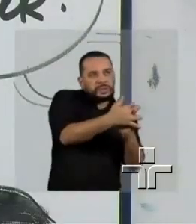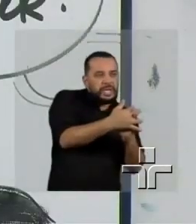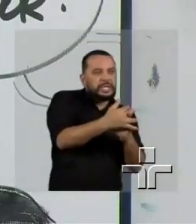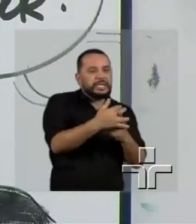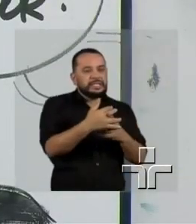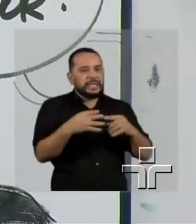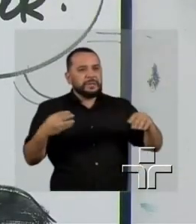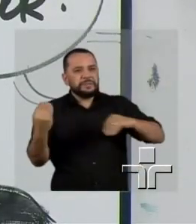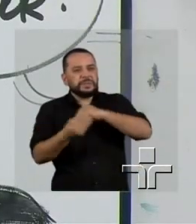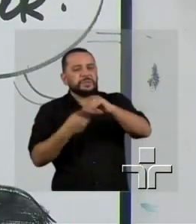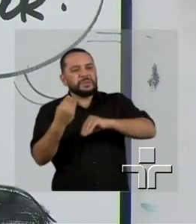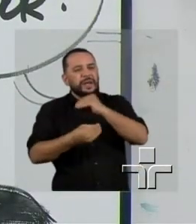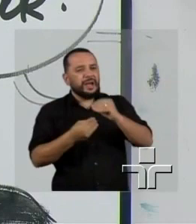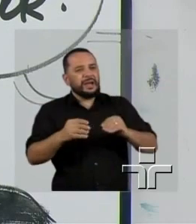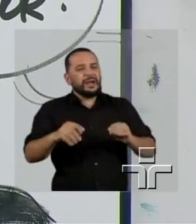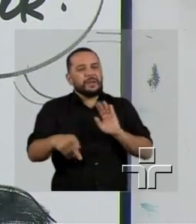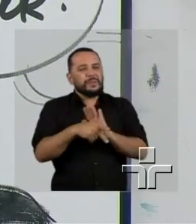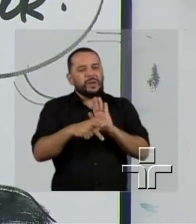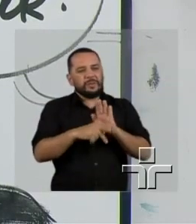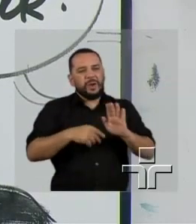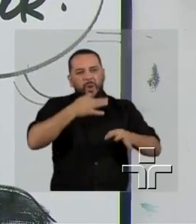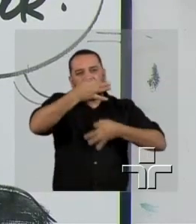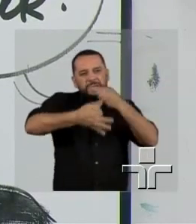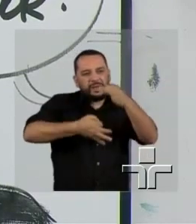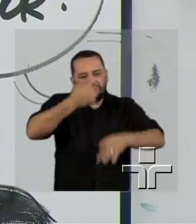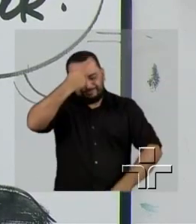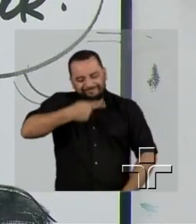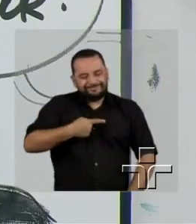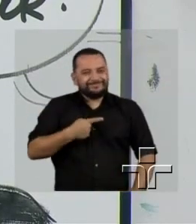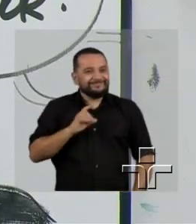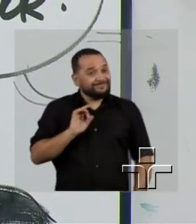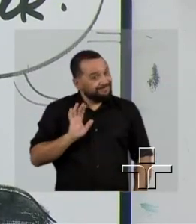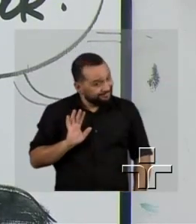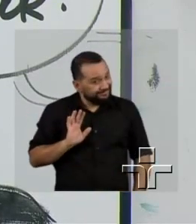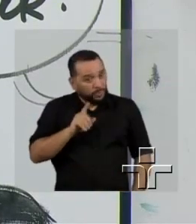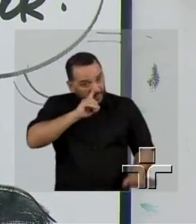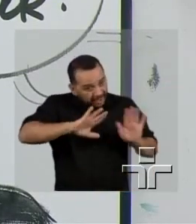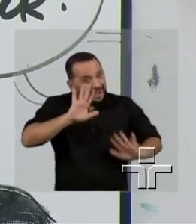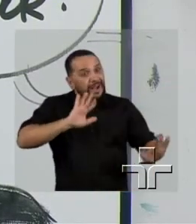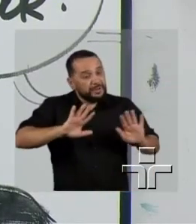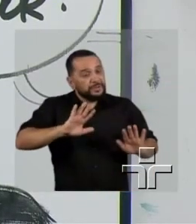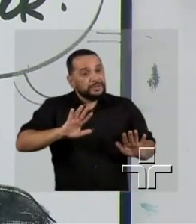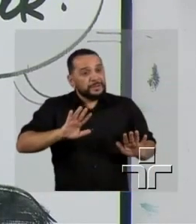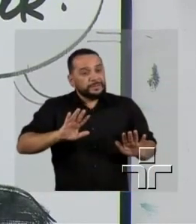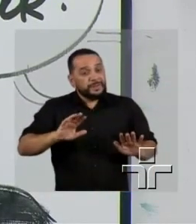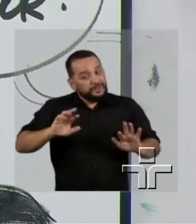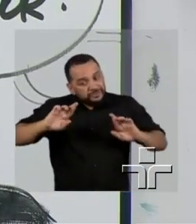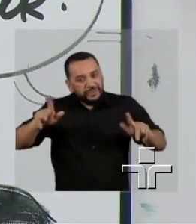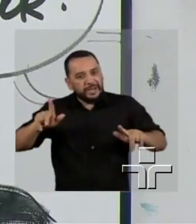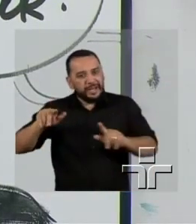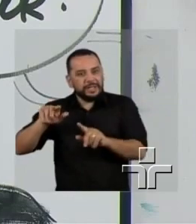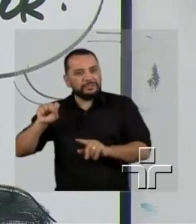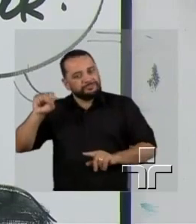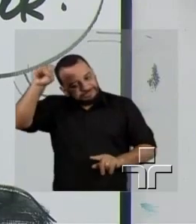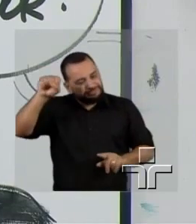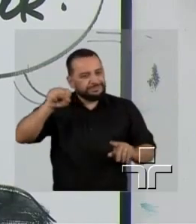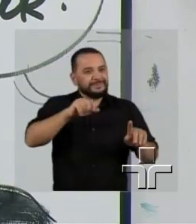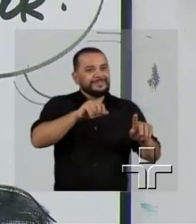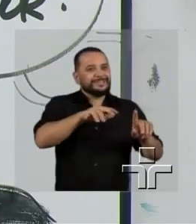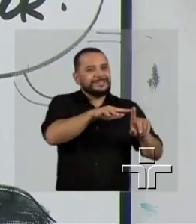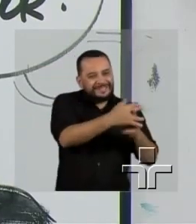não têm tanta necessidade de apoio do Estado na saúde, porque tem 18, 19 anos, 20 anos de idade. Mas as pessoas